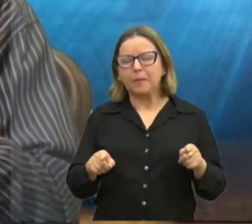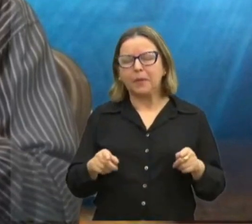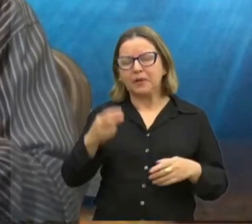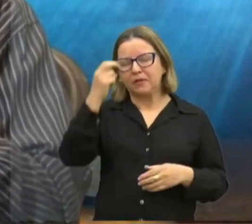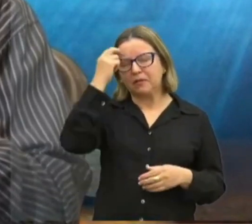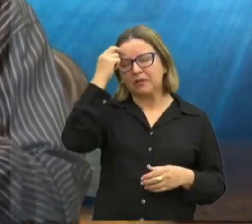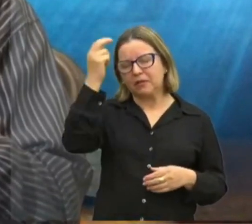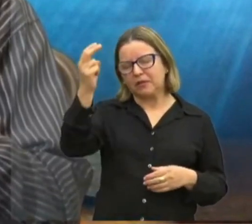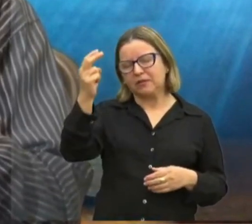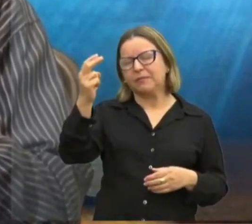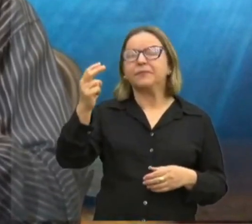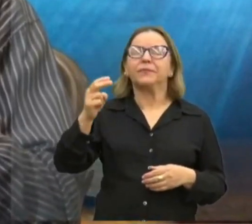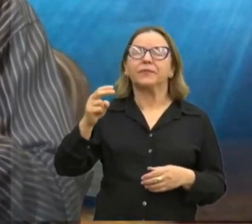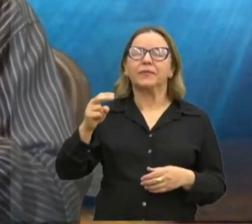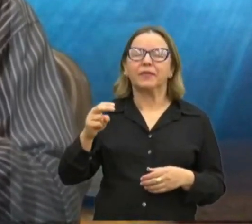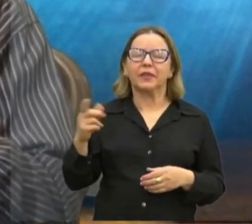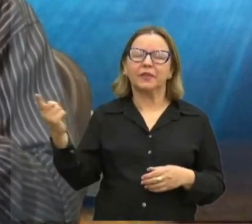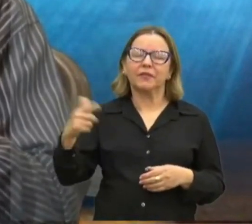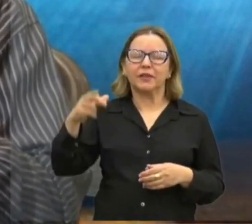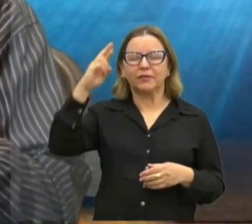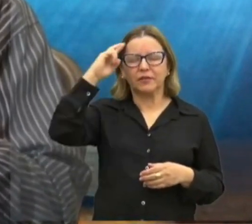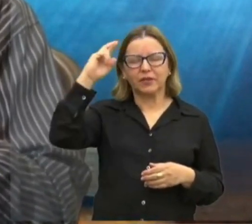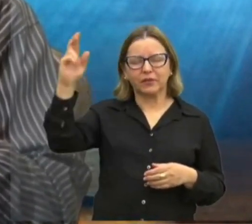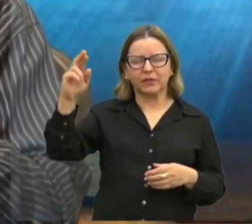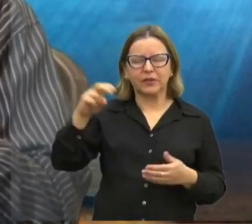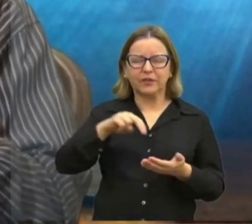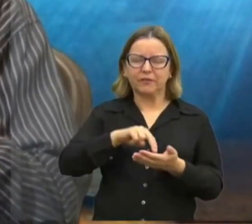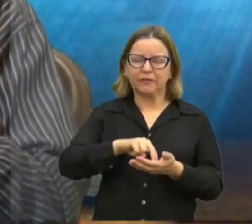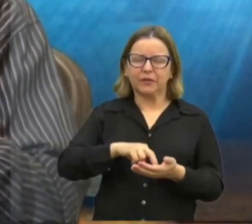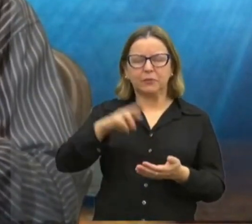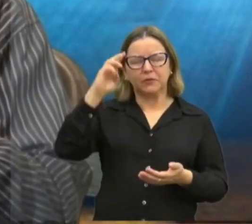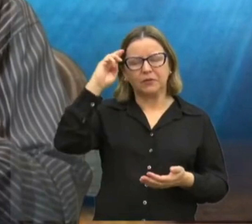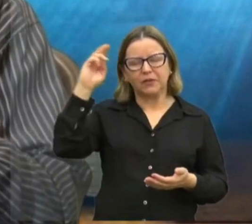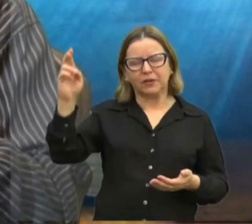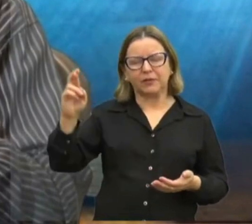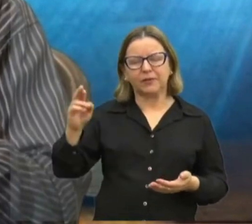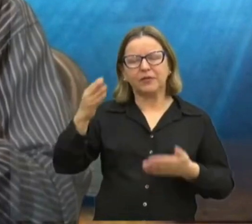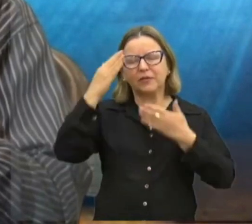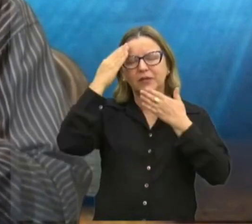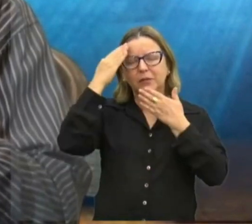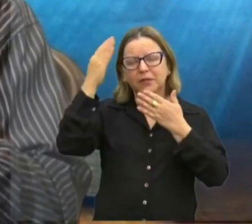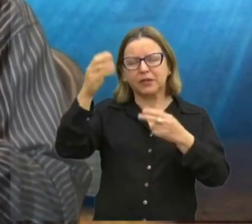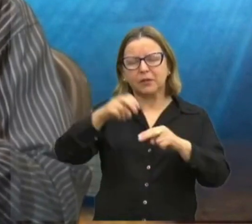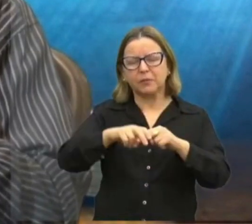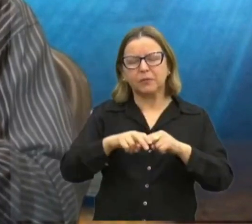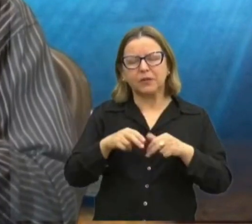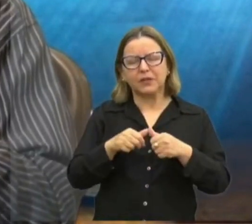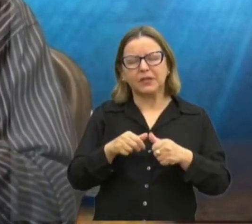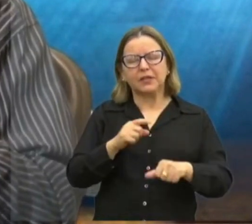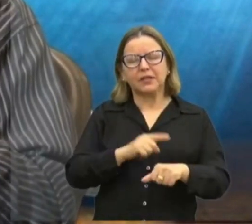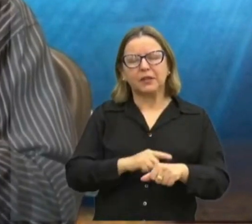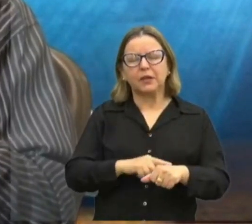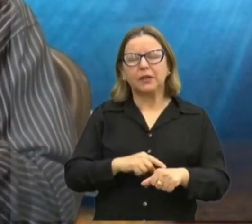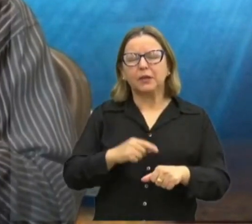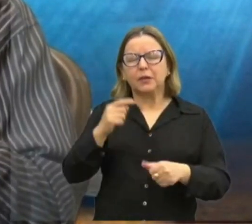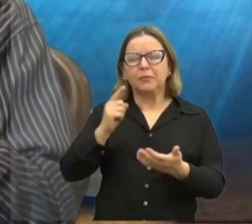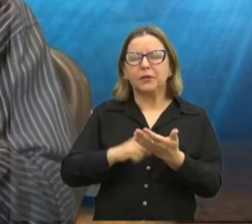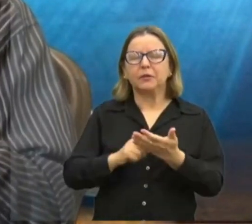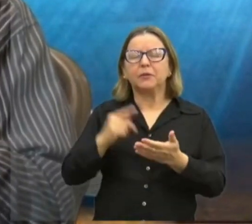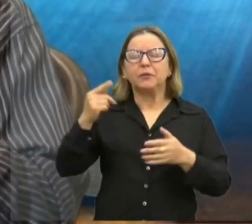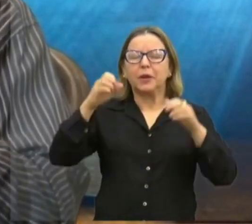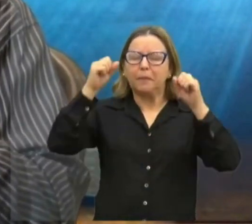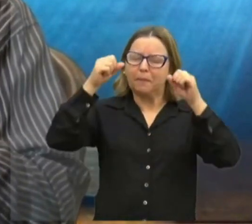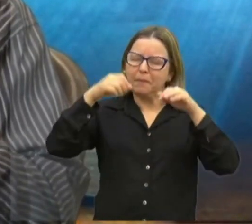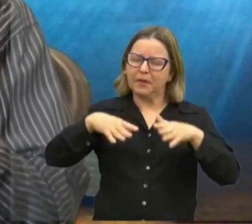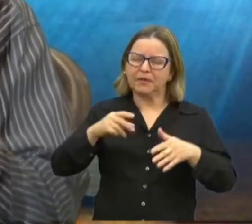do Senhor e arraigados no Senhor. Te damos graças por esse tempo e pedimos a Tua bênção em nome do Senhor Jesus